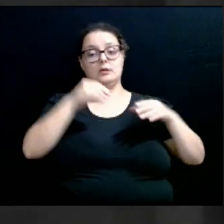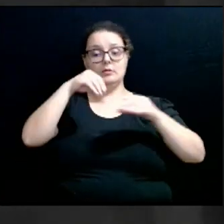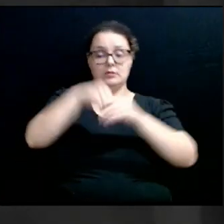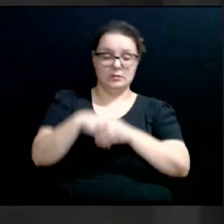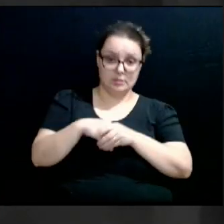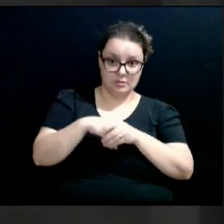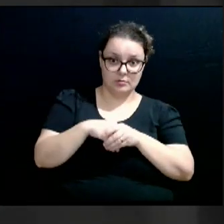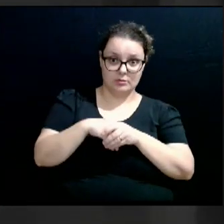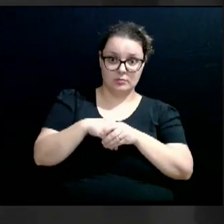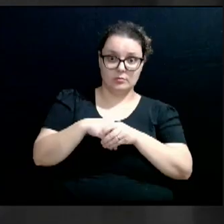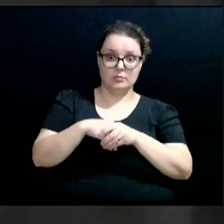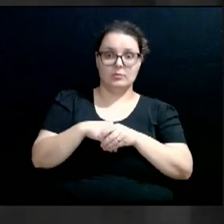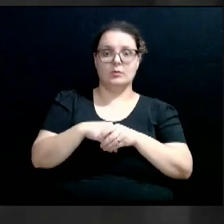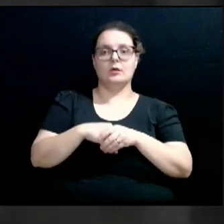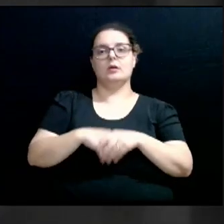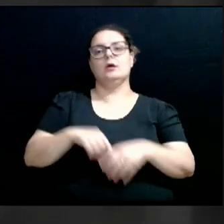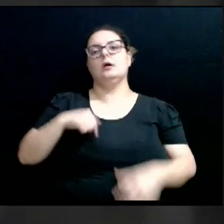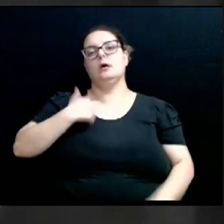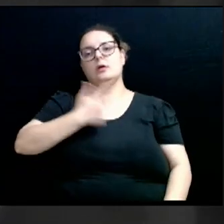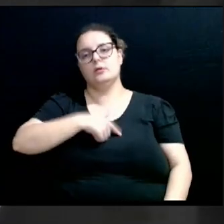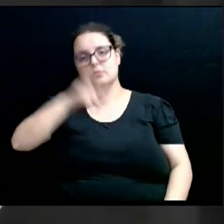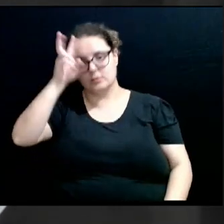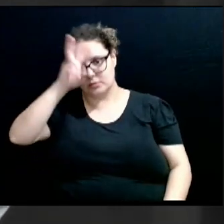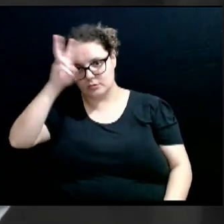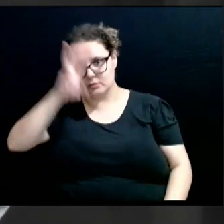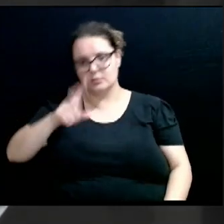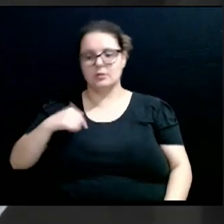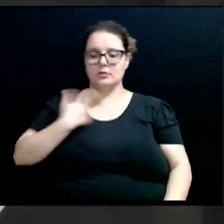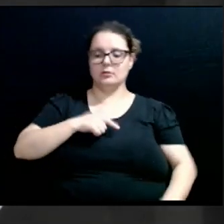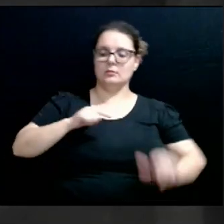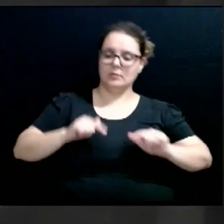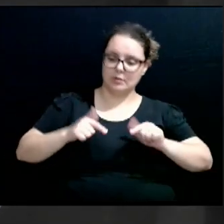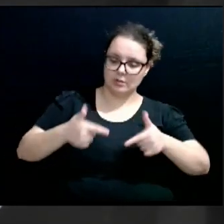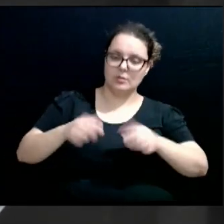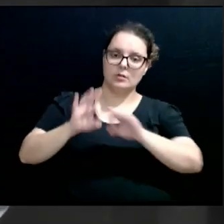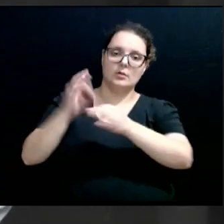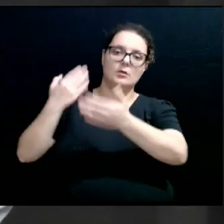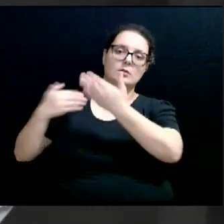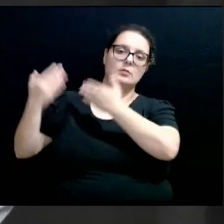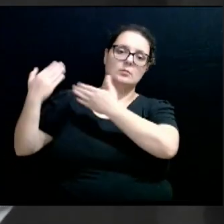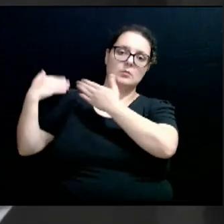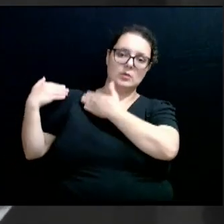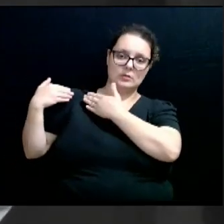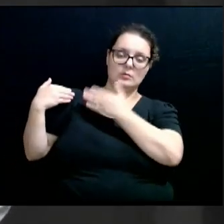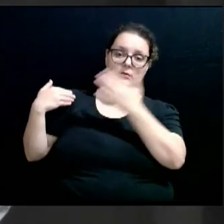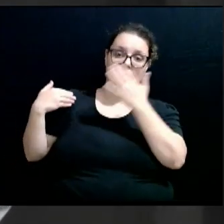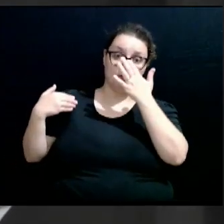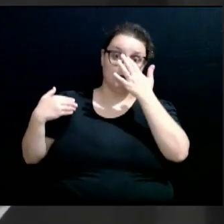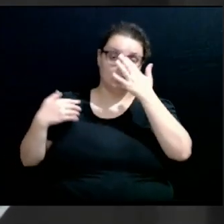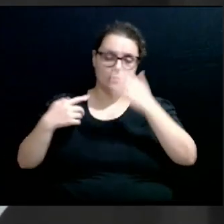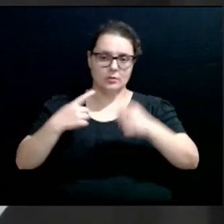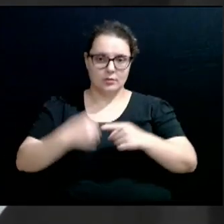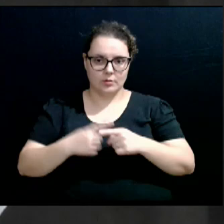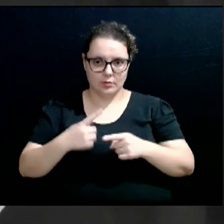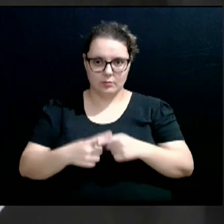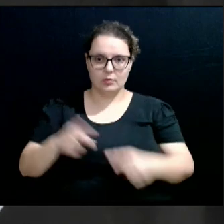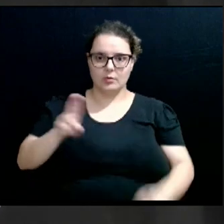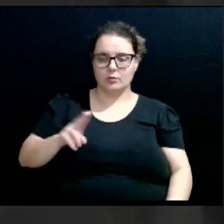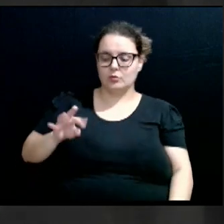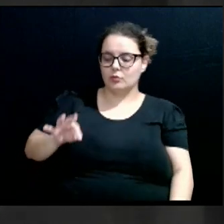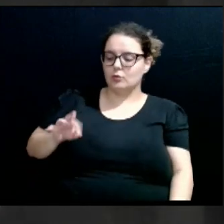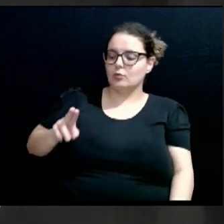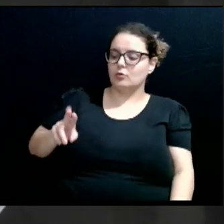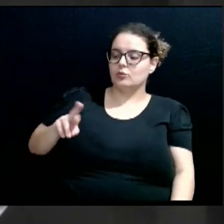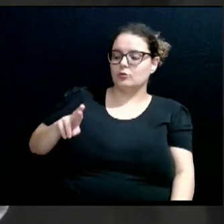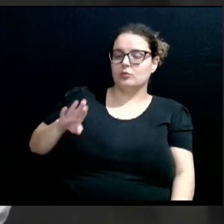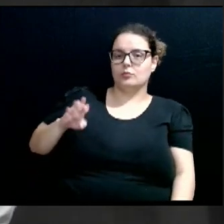nossas histórias, a nossa luta, da nossa ancestralidade e o porquê do uso do turbante. Então, isso também